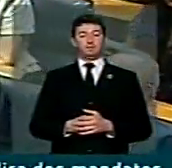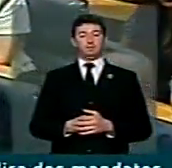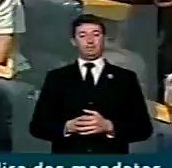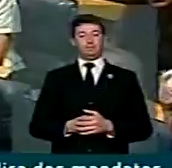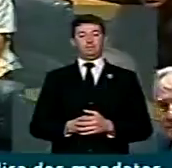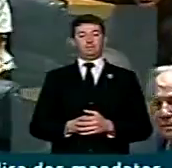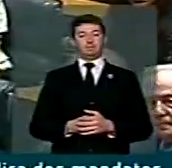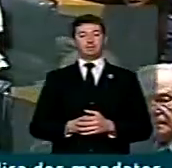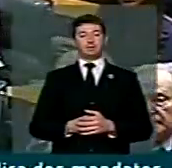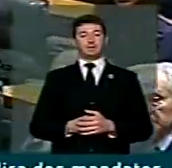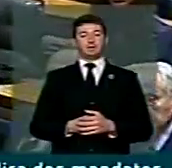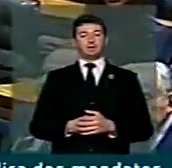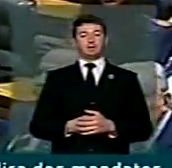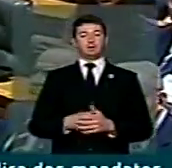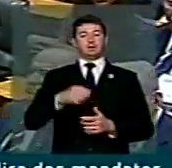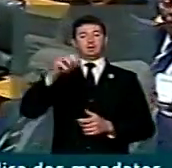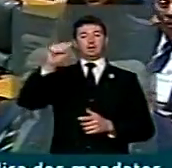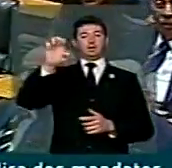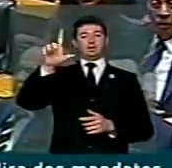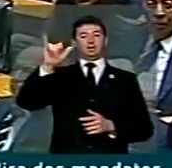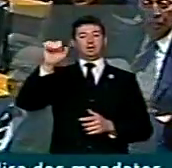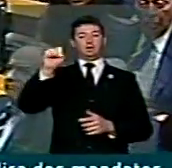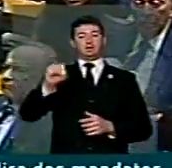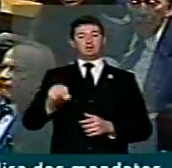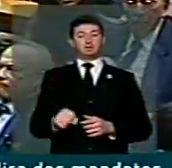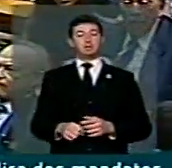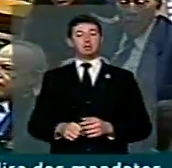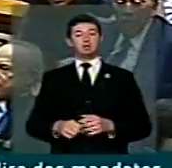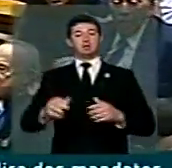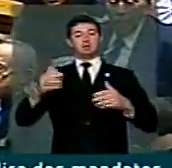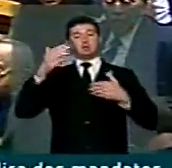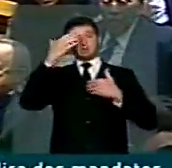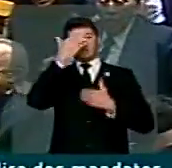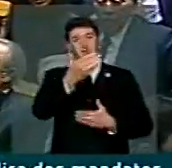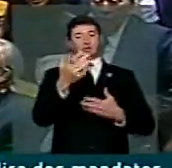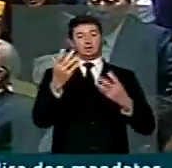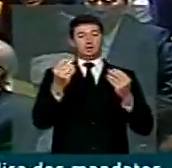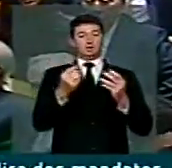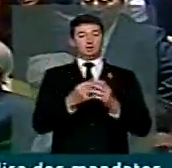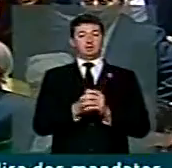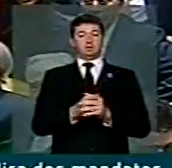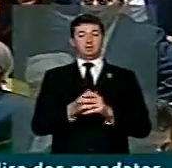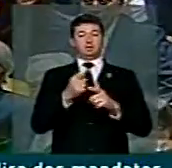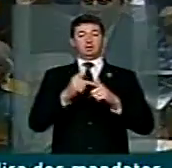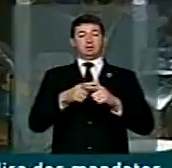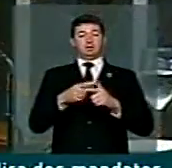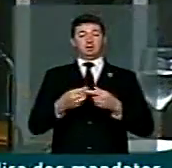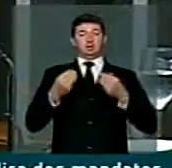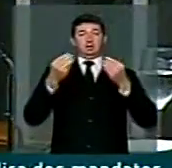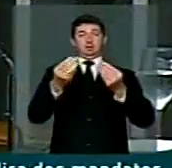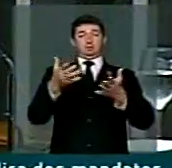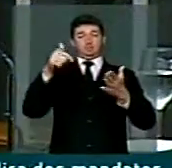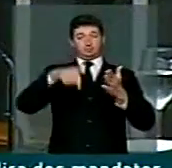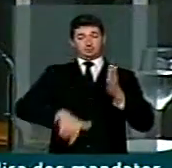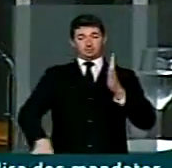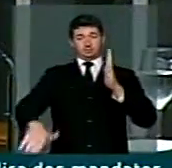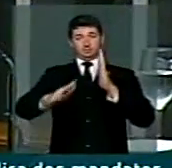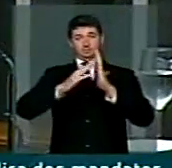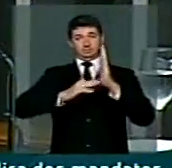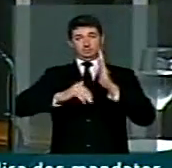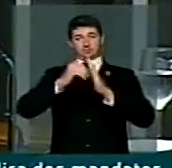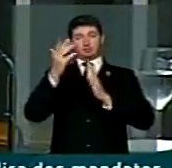a Elias, que está aqui presente, nossa gratidão por colocar sua arte